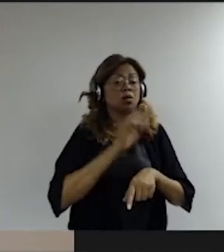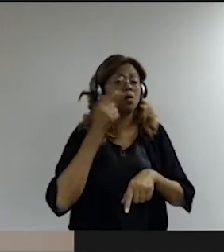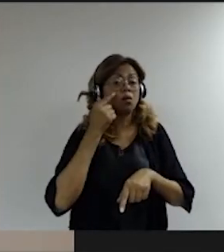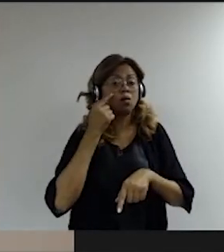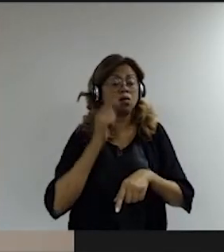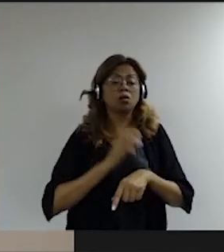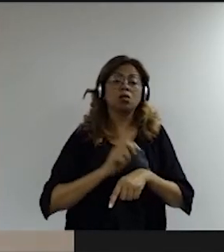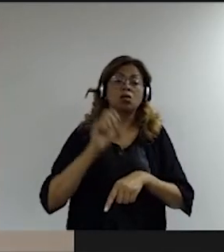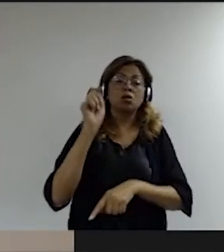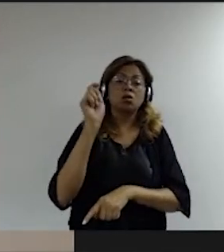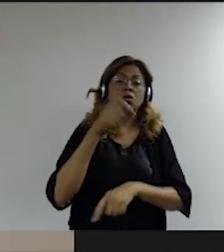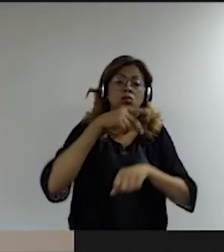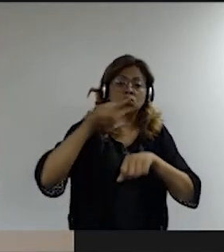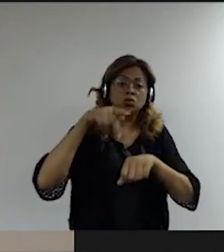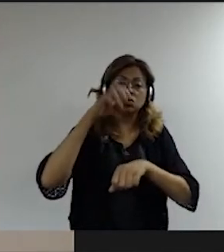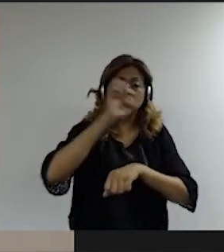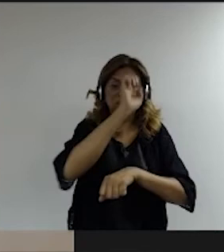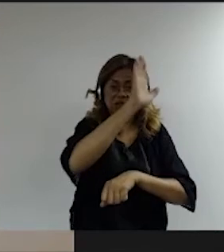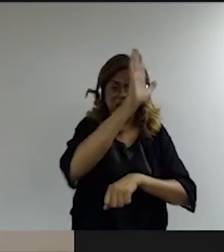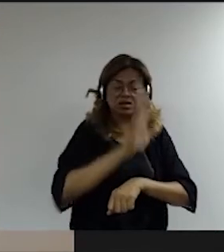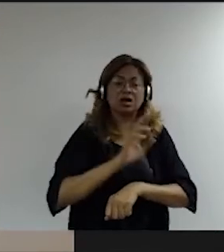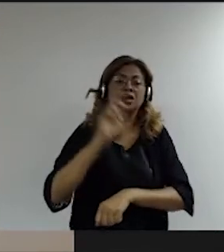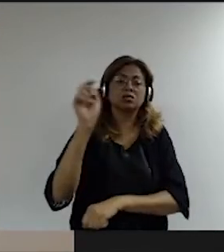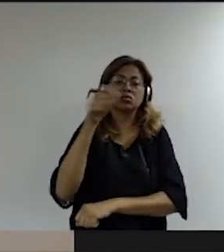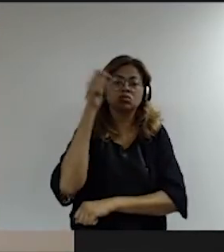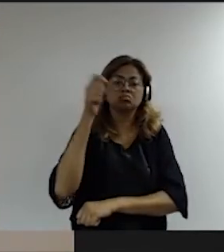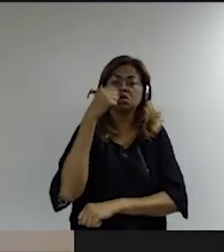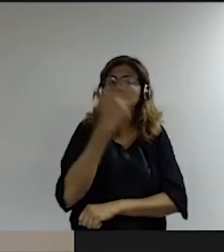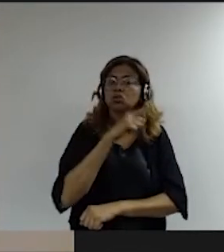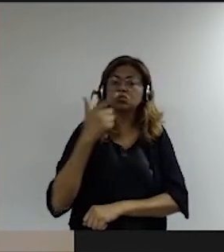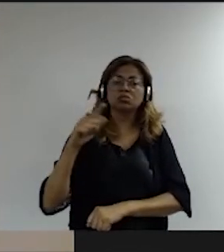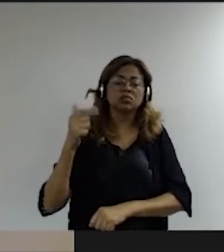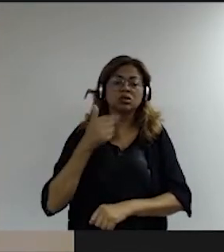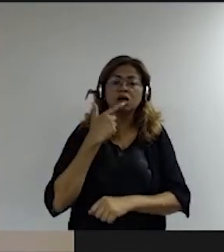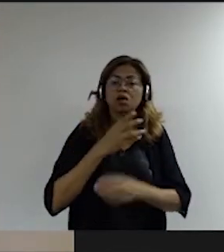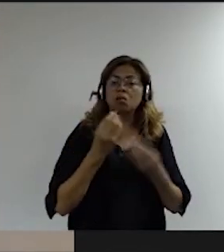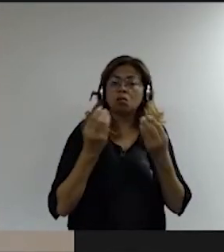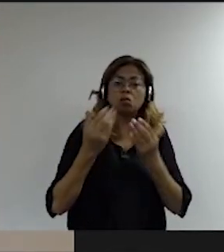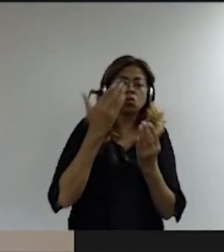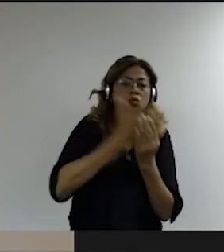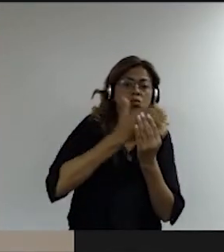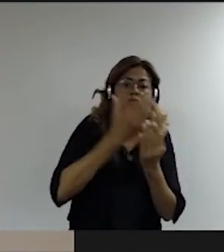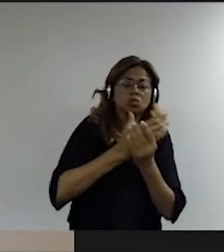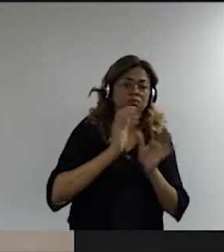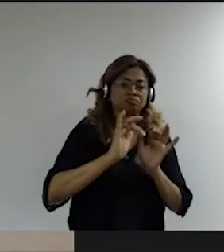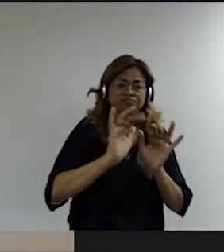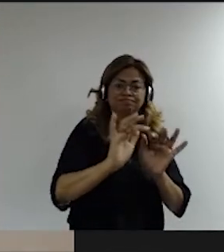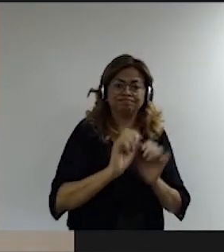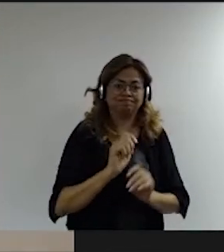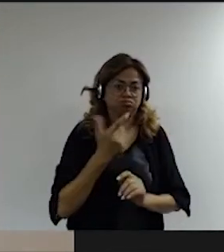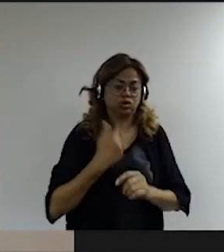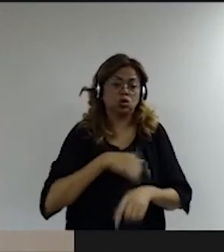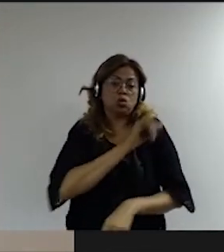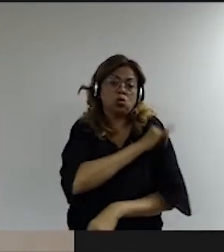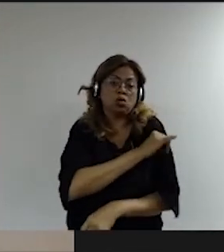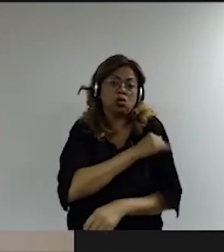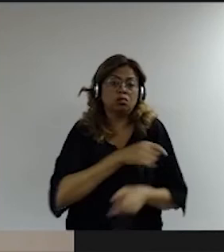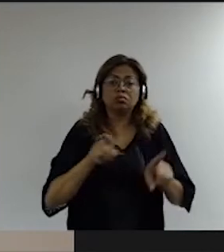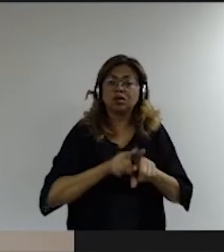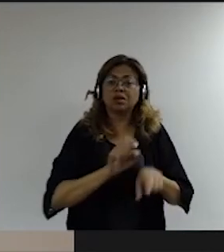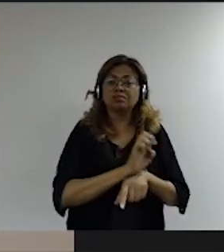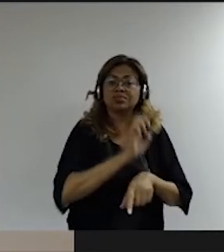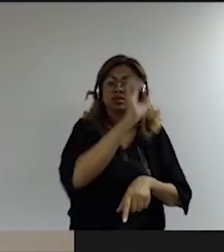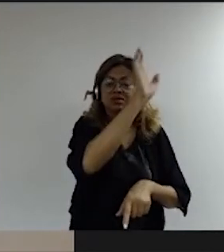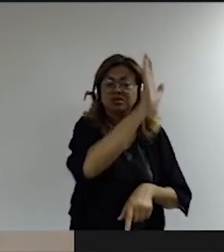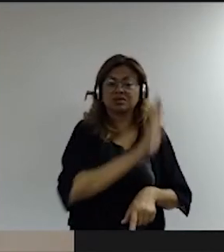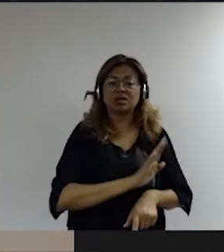eletrônico virtualizado, o Rio de Janeiro, com 44% dos processos do Tribunal de Justiça, são os estados onde a situação